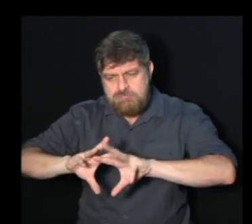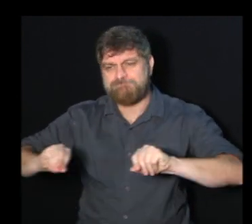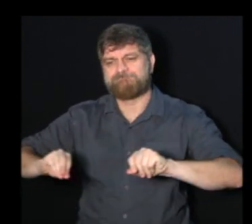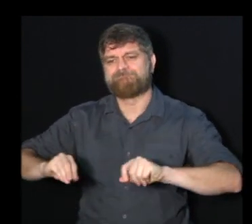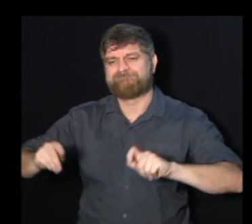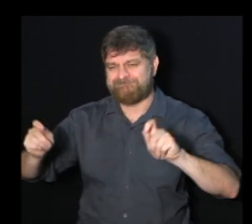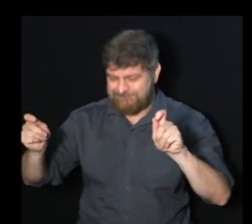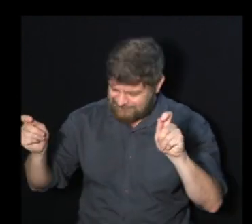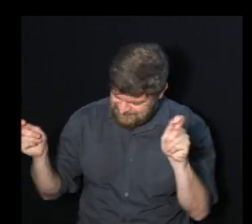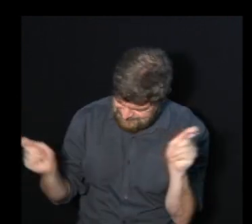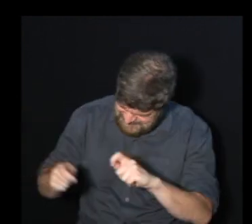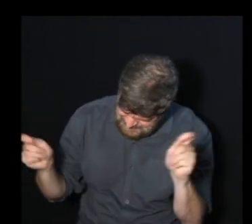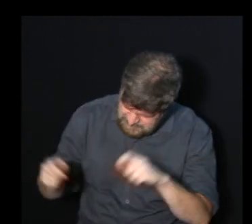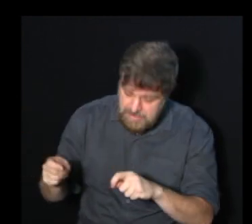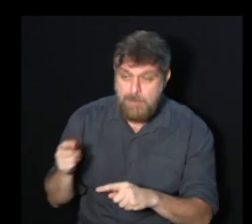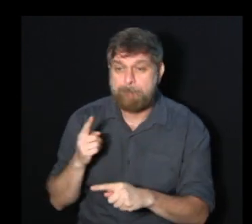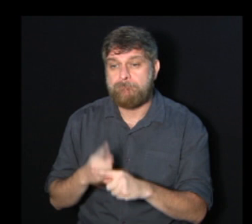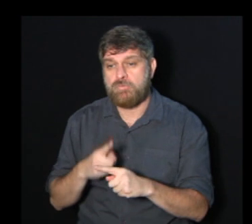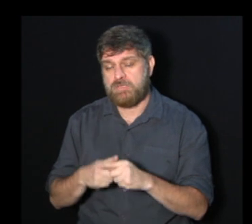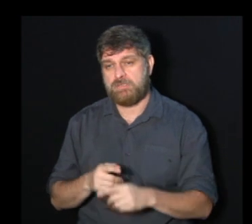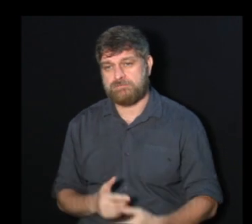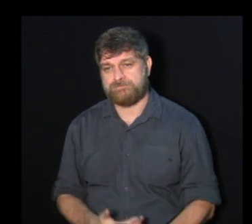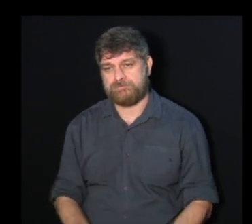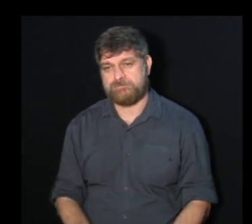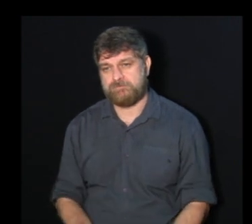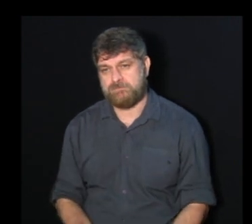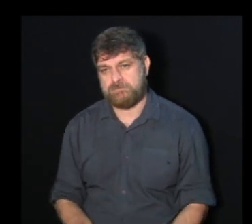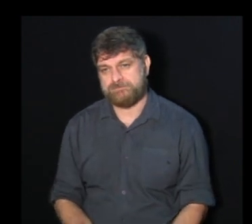das suas possibilidades. Por quê?